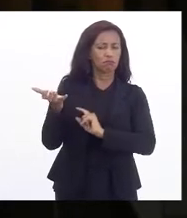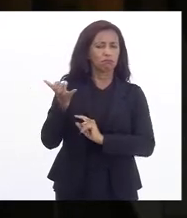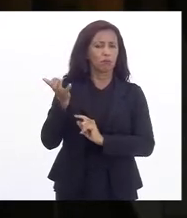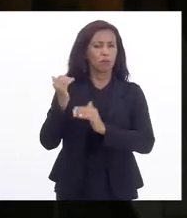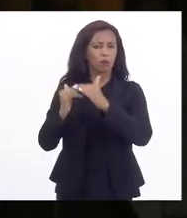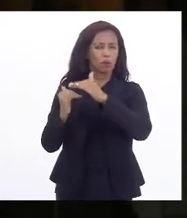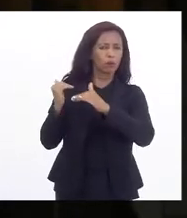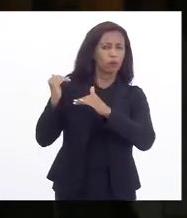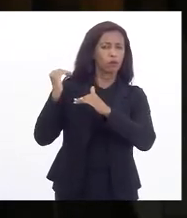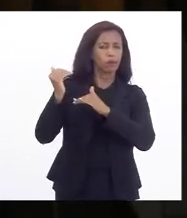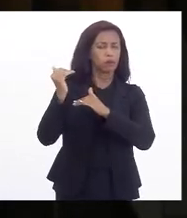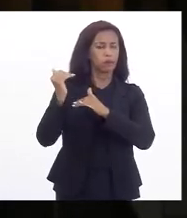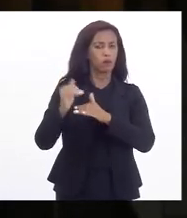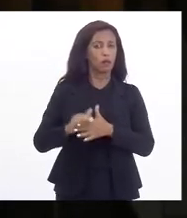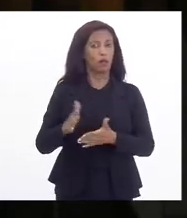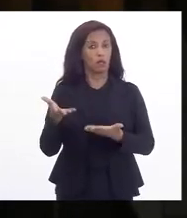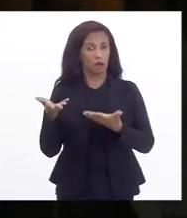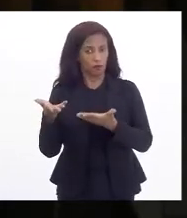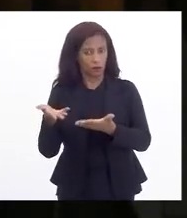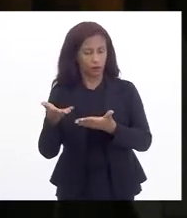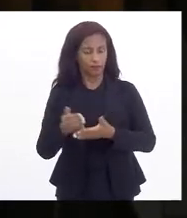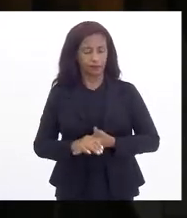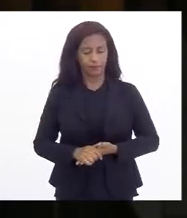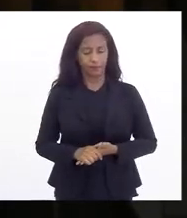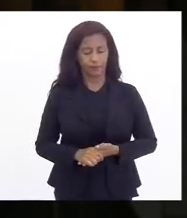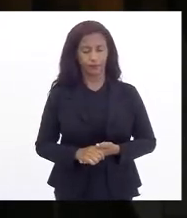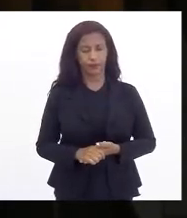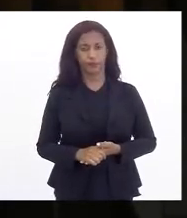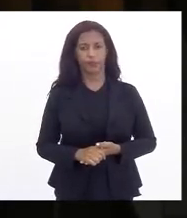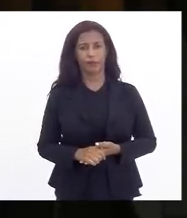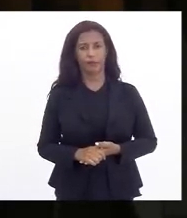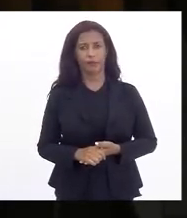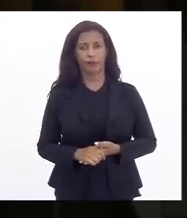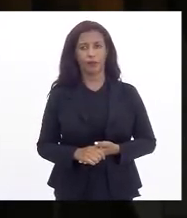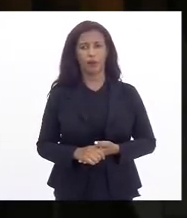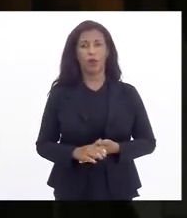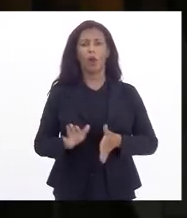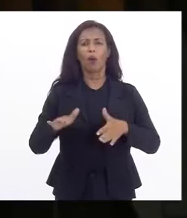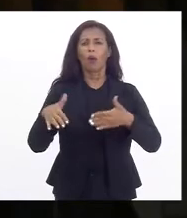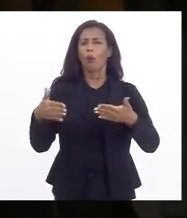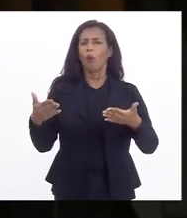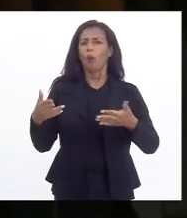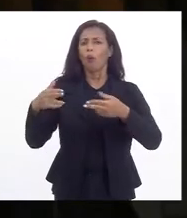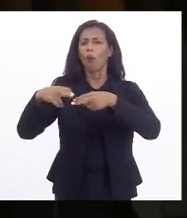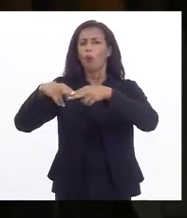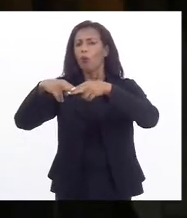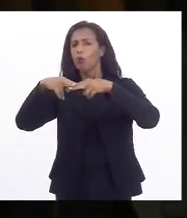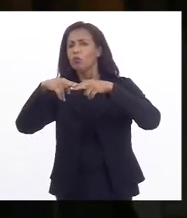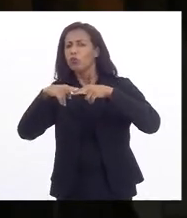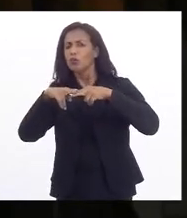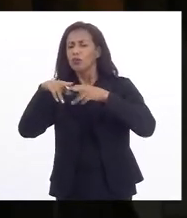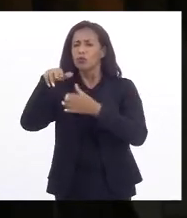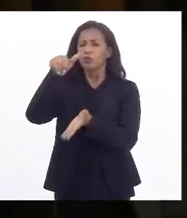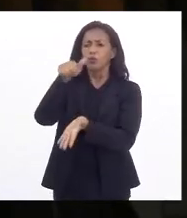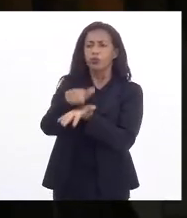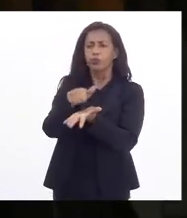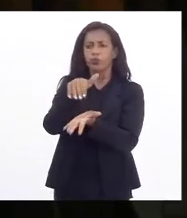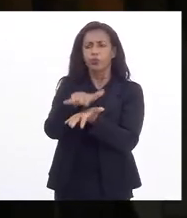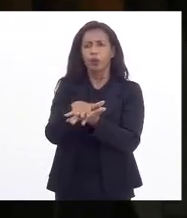alcançar Isto é qual era as causas que levaram